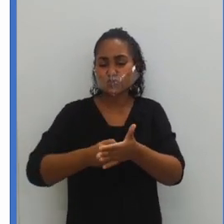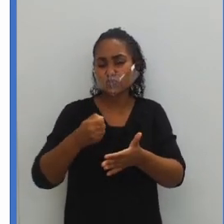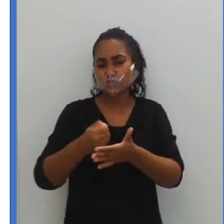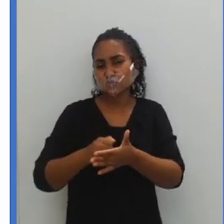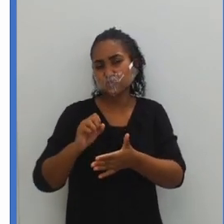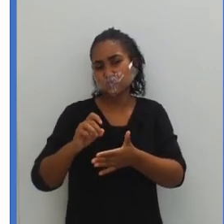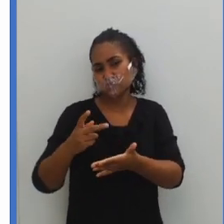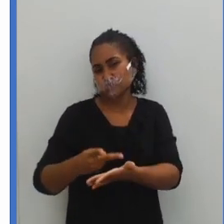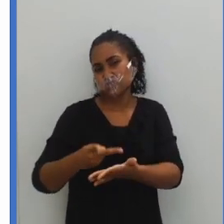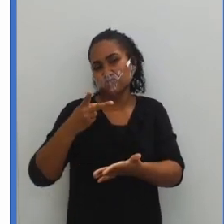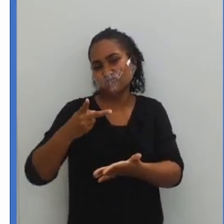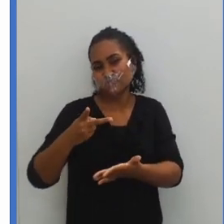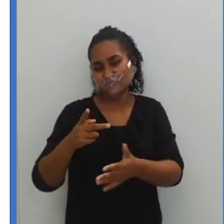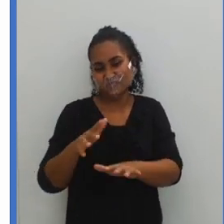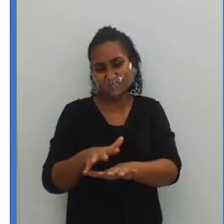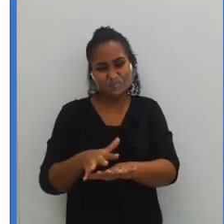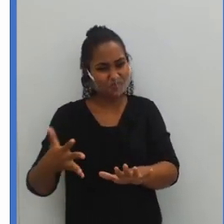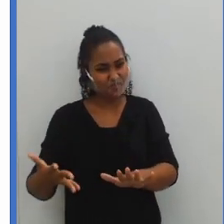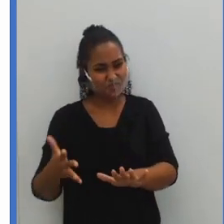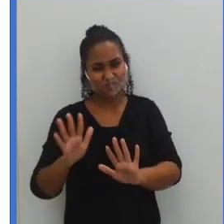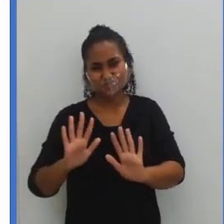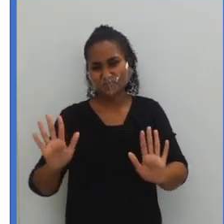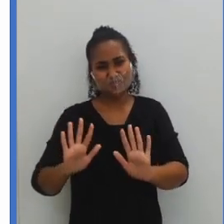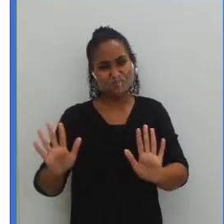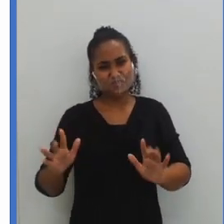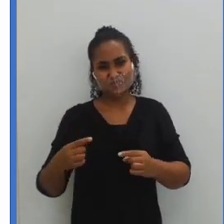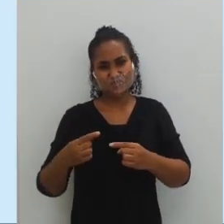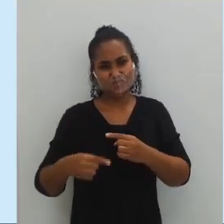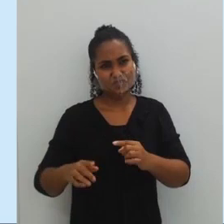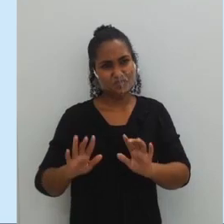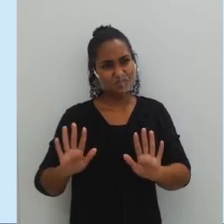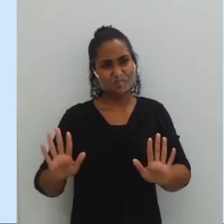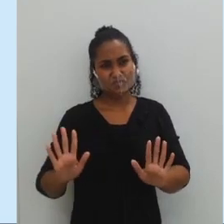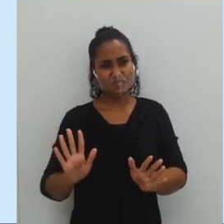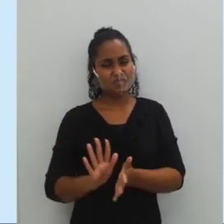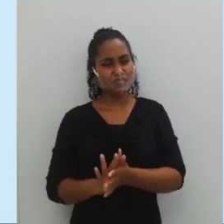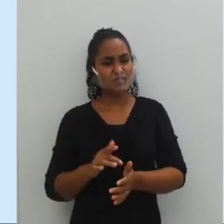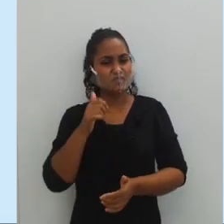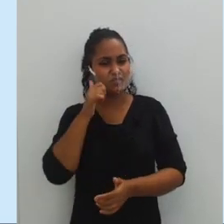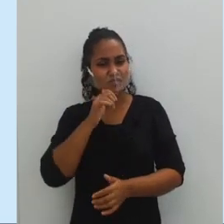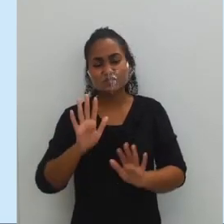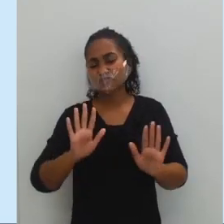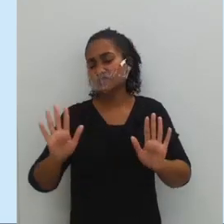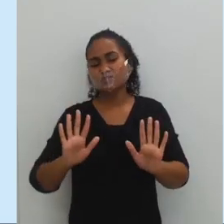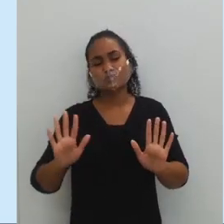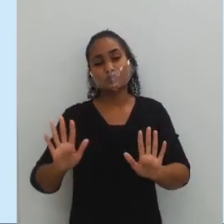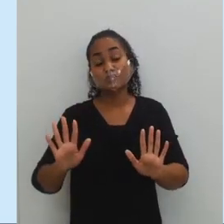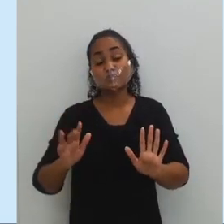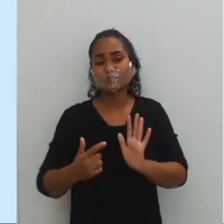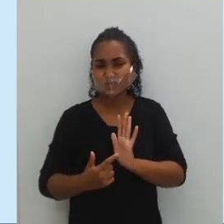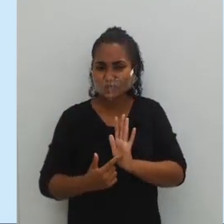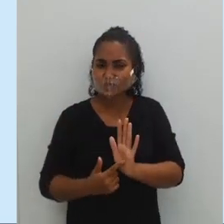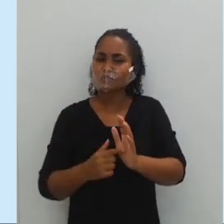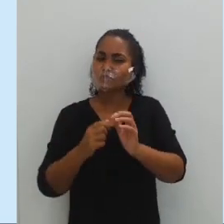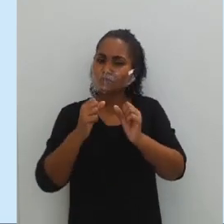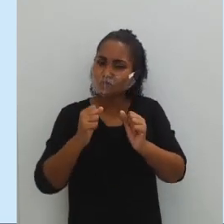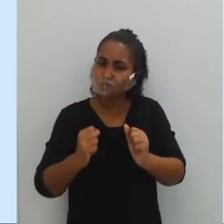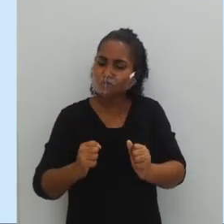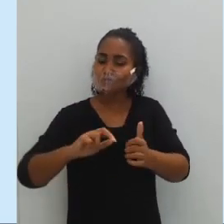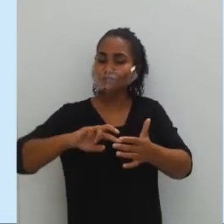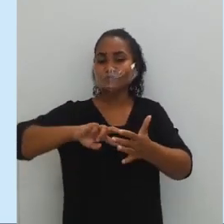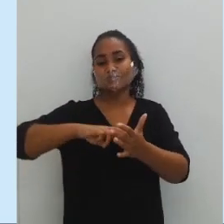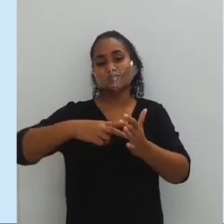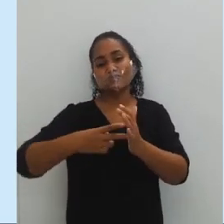aconteçam, não é para acontecer de forma excludente, como se fosse proibido o homem aqui é o espaço feminino, não é isso, mas que